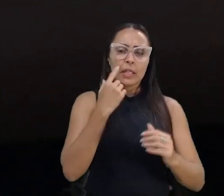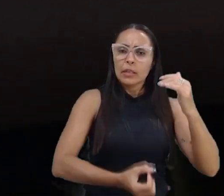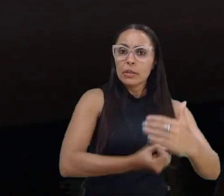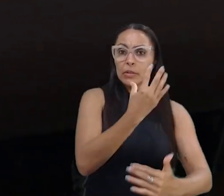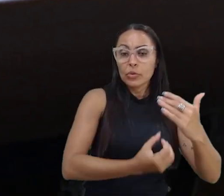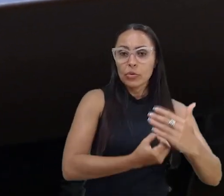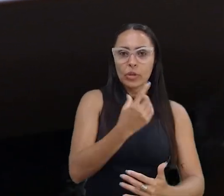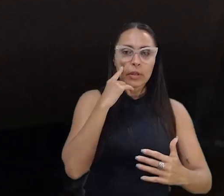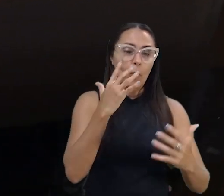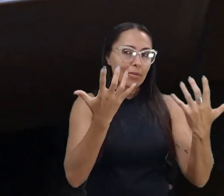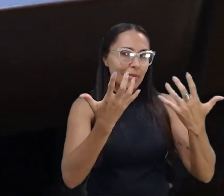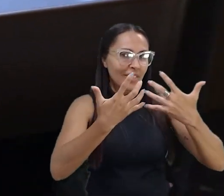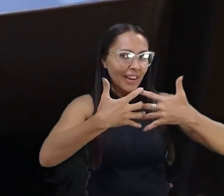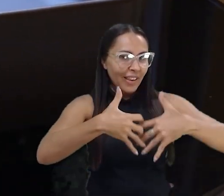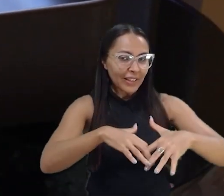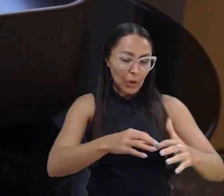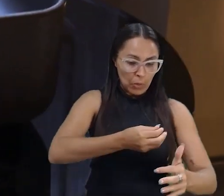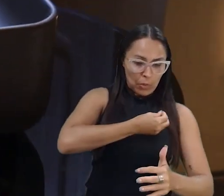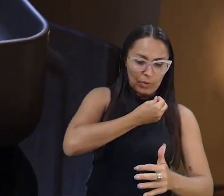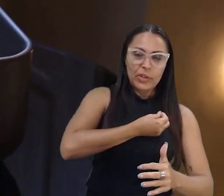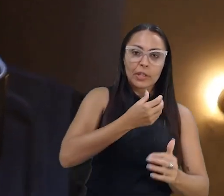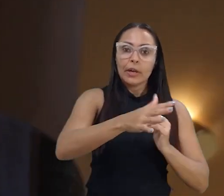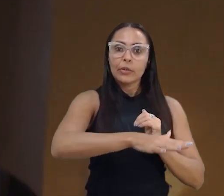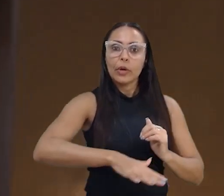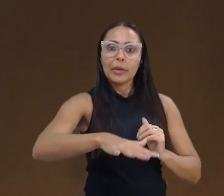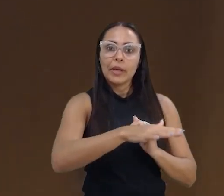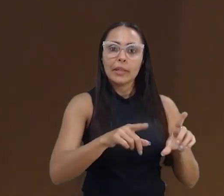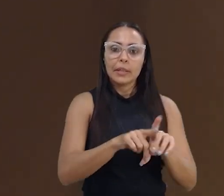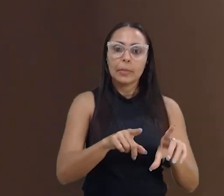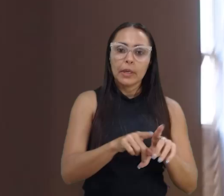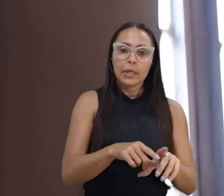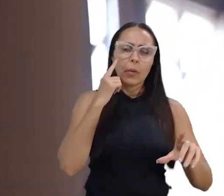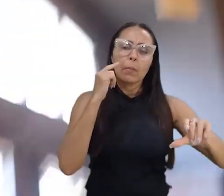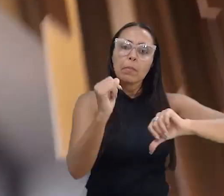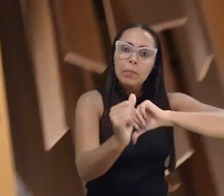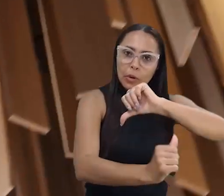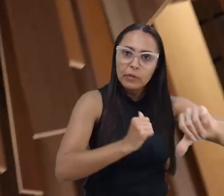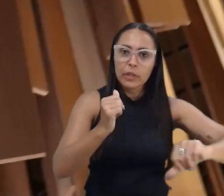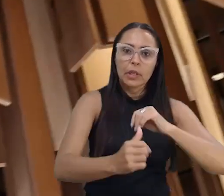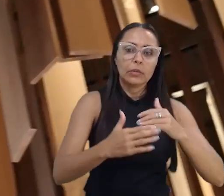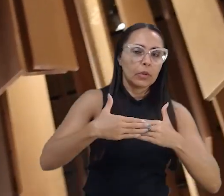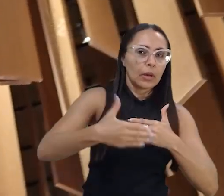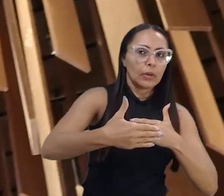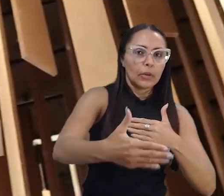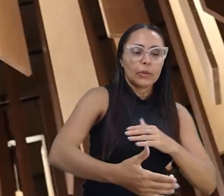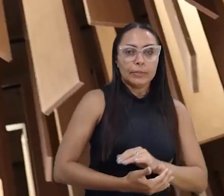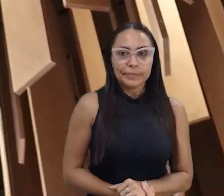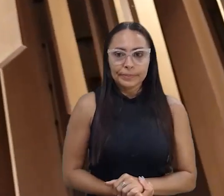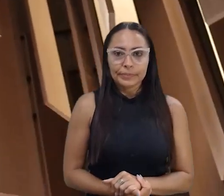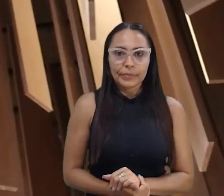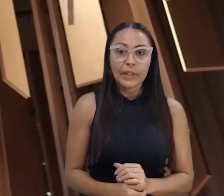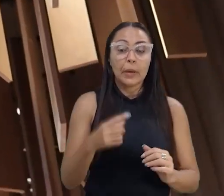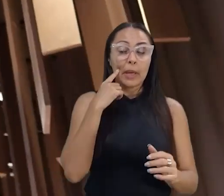surgem e estão bem atreladas ao modo de viver e os ambientes foram e vão se modificando ao longo das tendências. Ou seja,